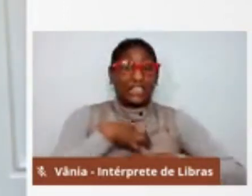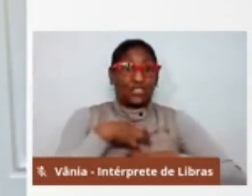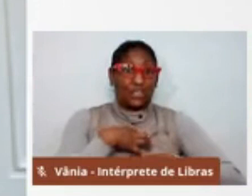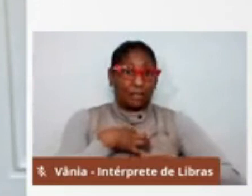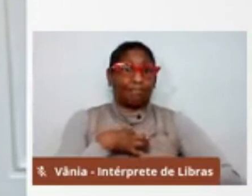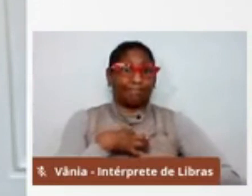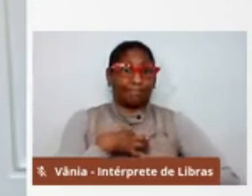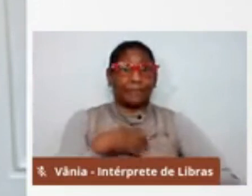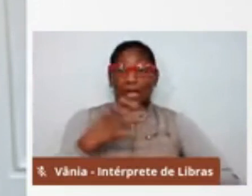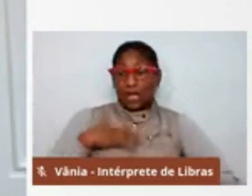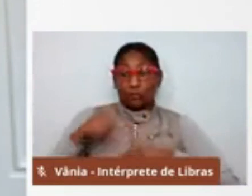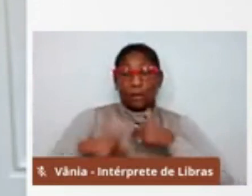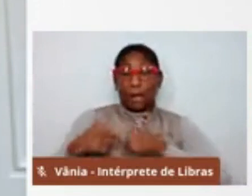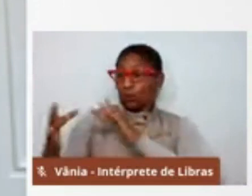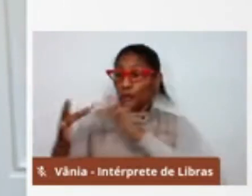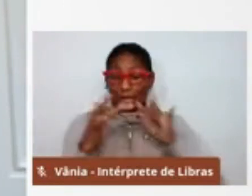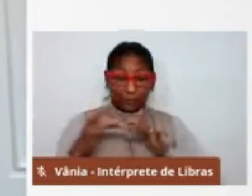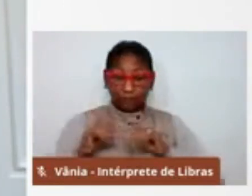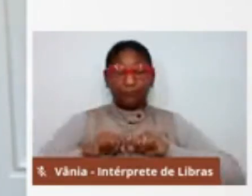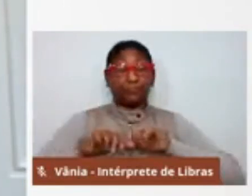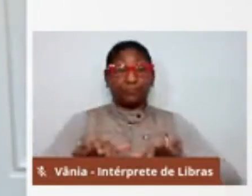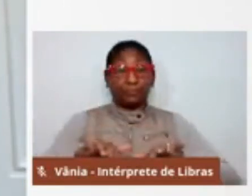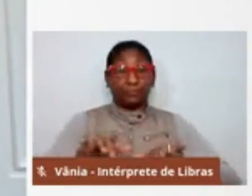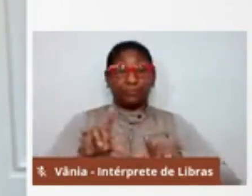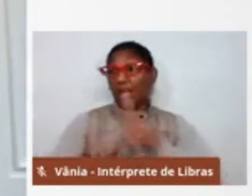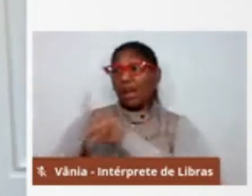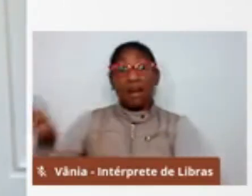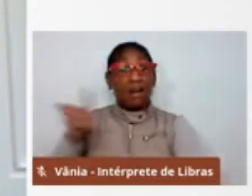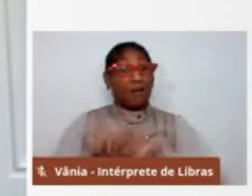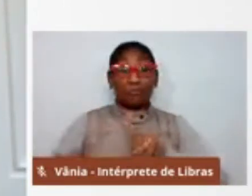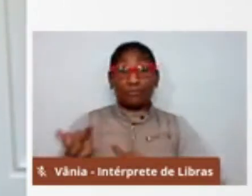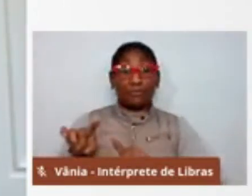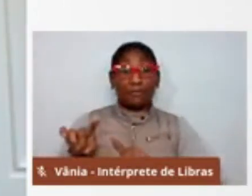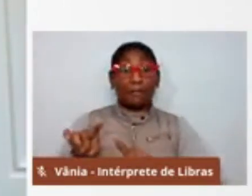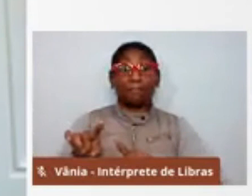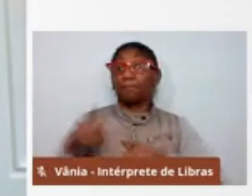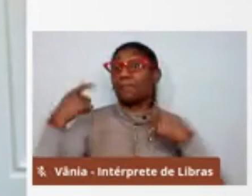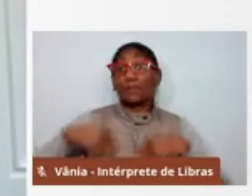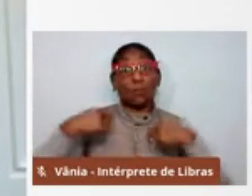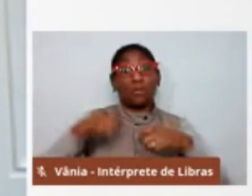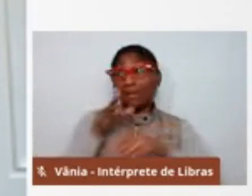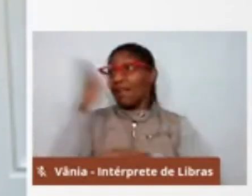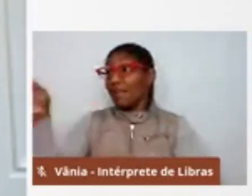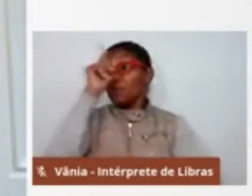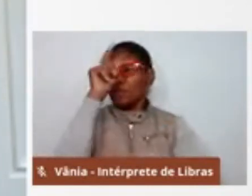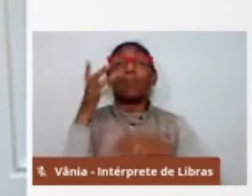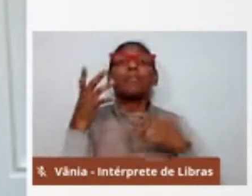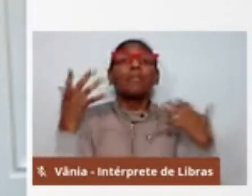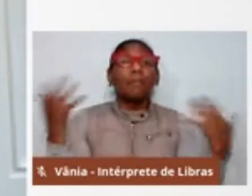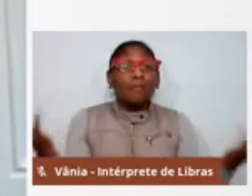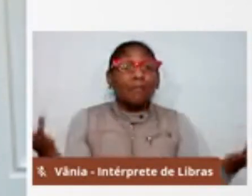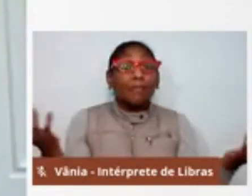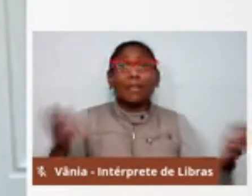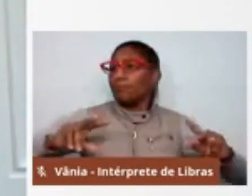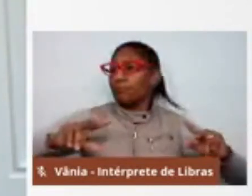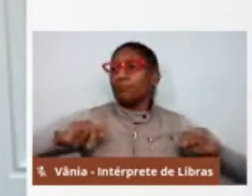onde trabalho coronavírus, alguns em algum momento vão precisar de internação. E assim vai, né?